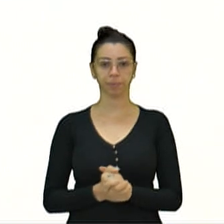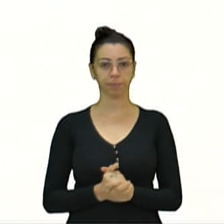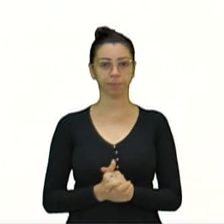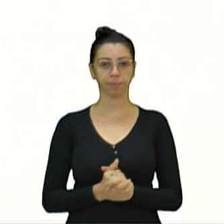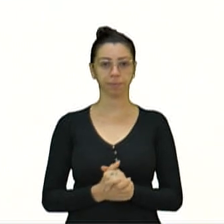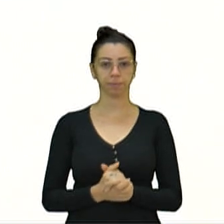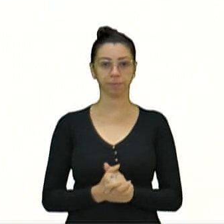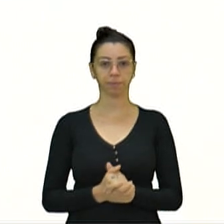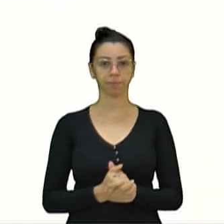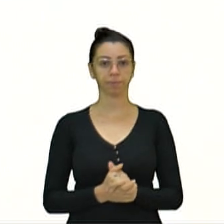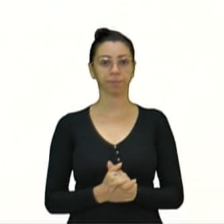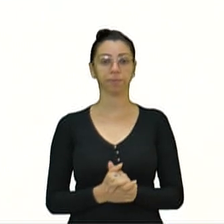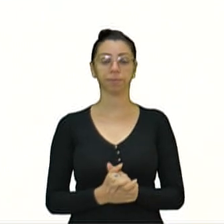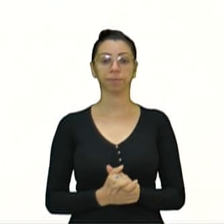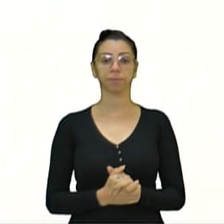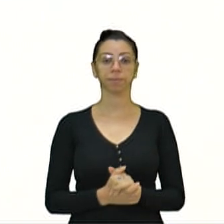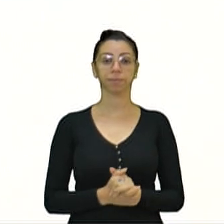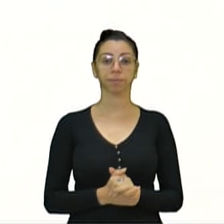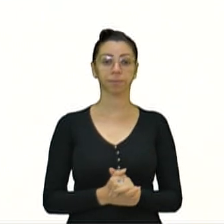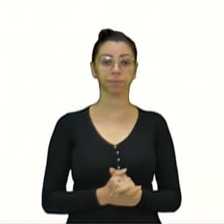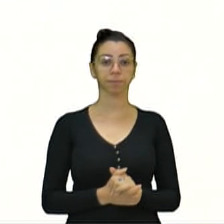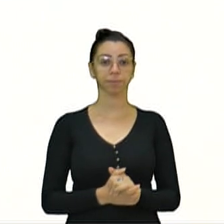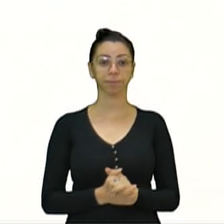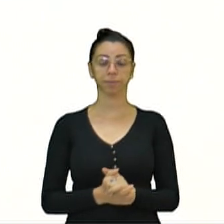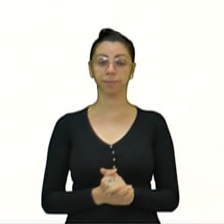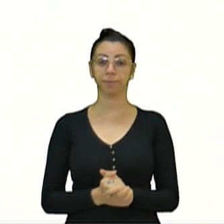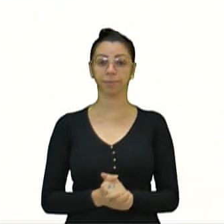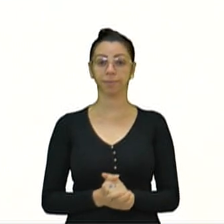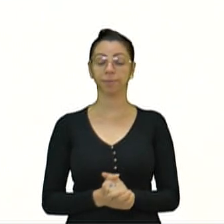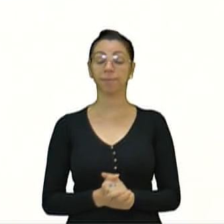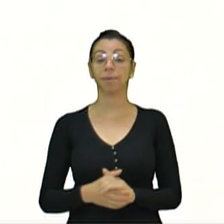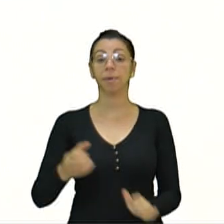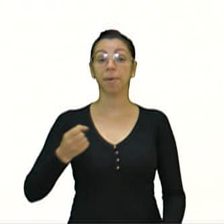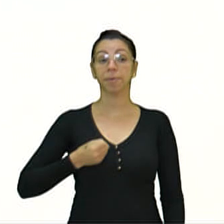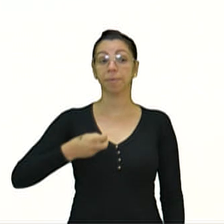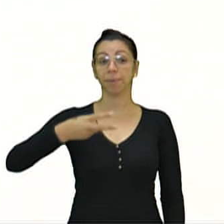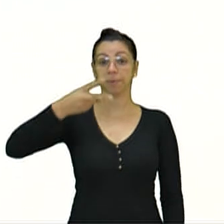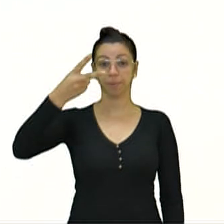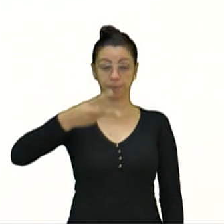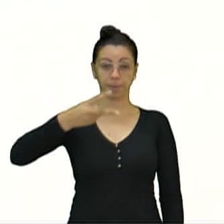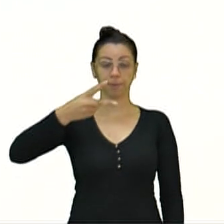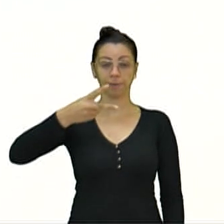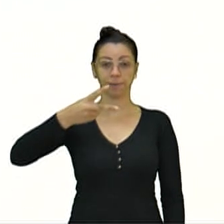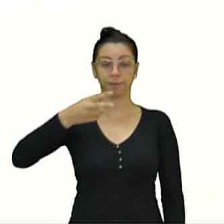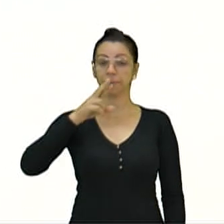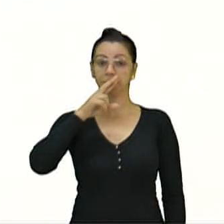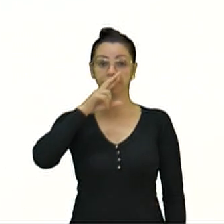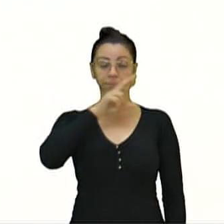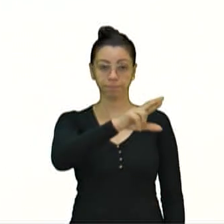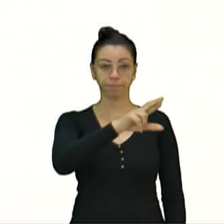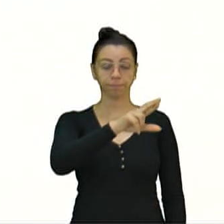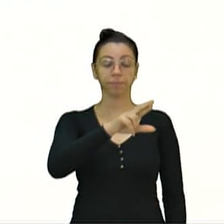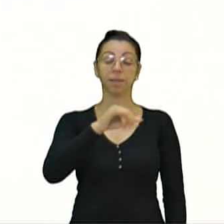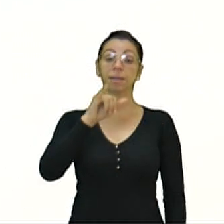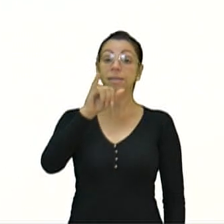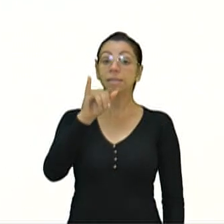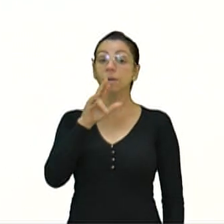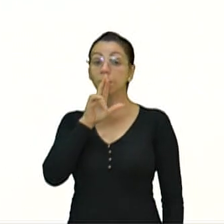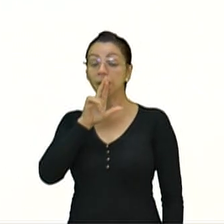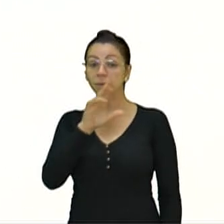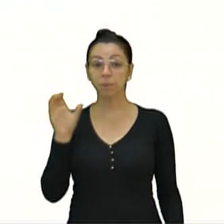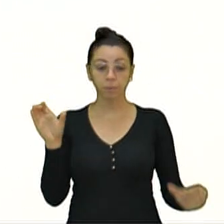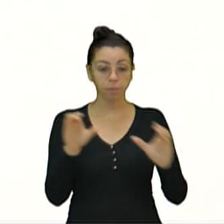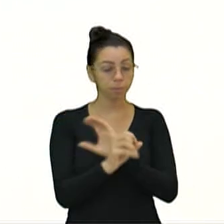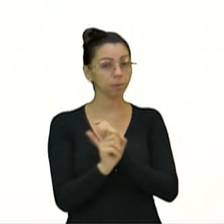TV commercials? Yes, I am or no, I'm not. A número 2, uma das duas alternativas aqui para responder. Caso você dê uma resposta